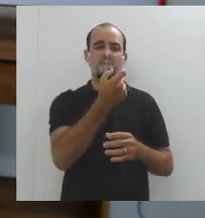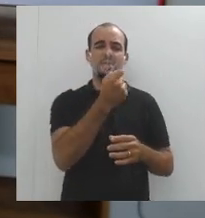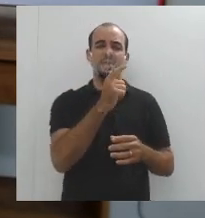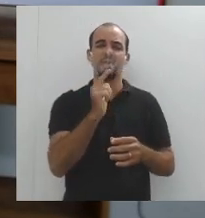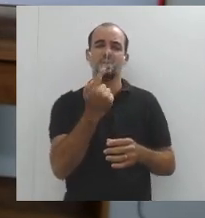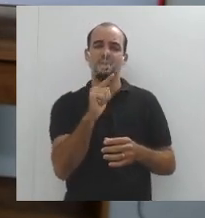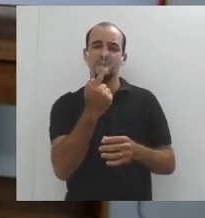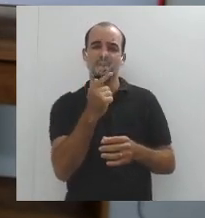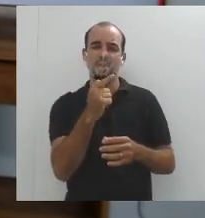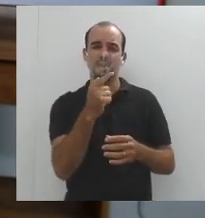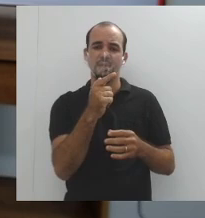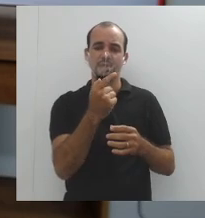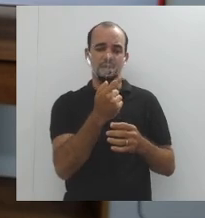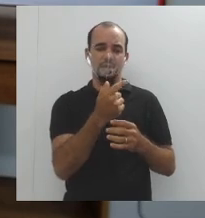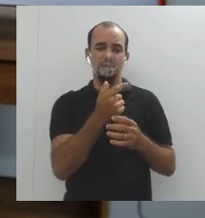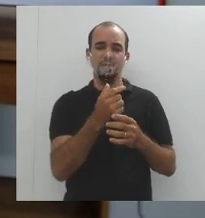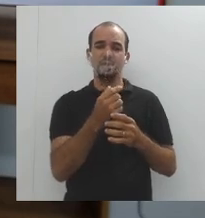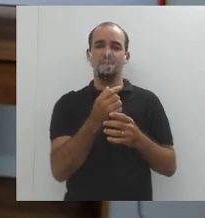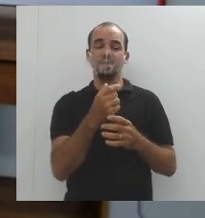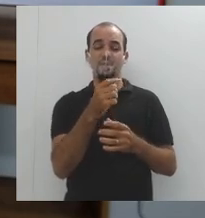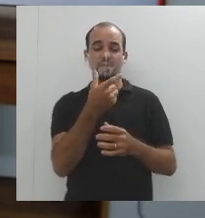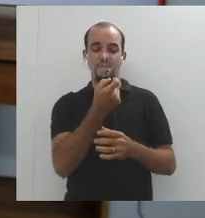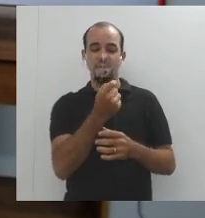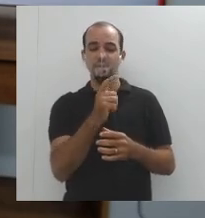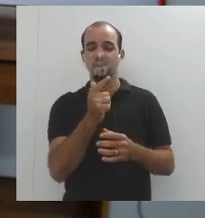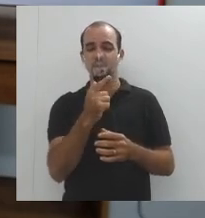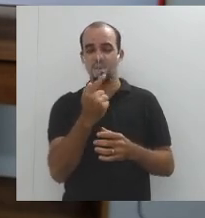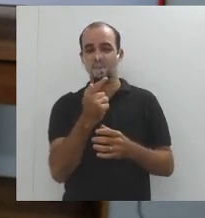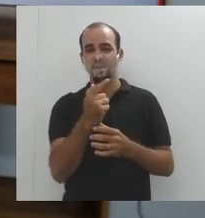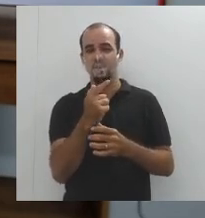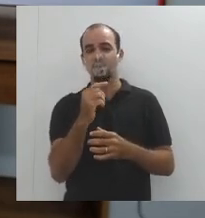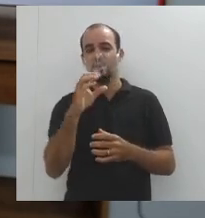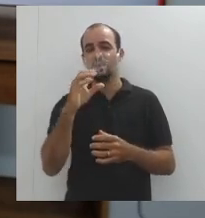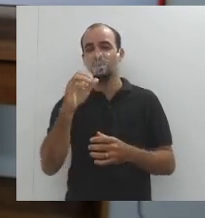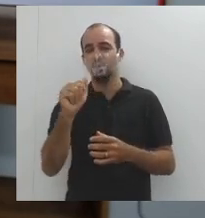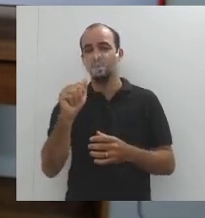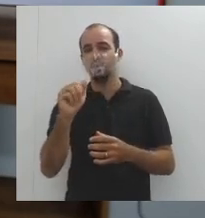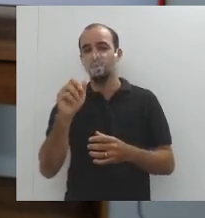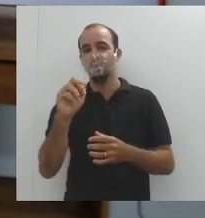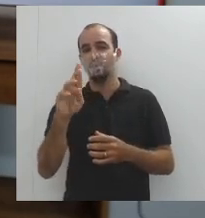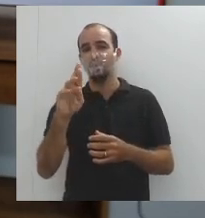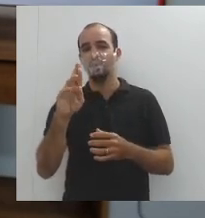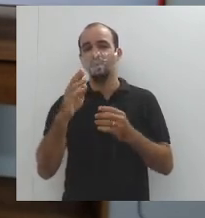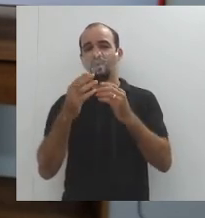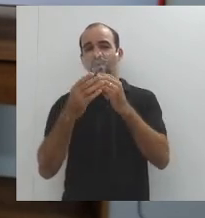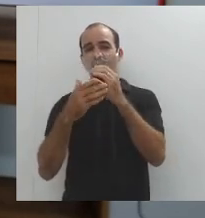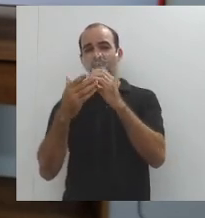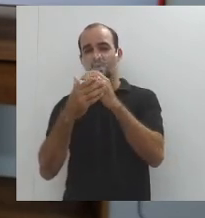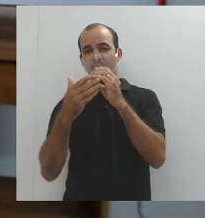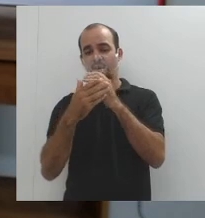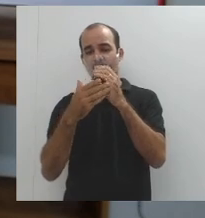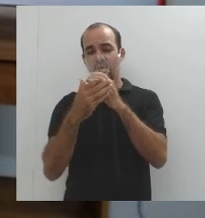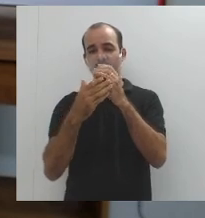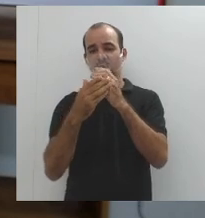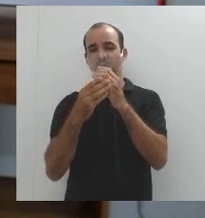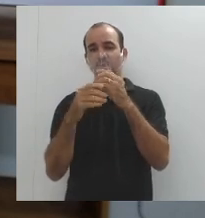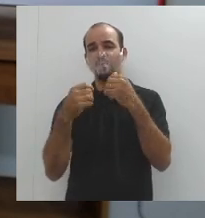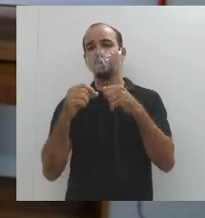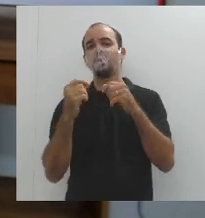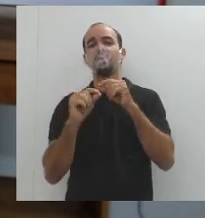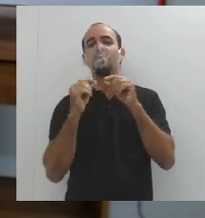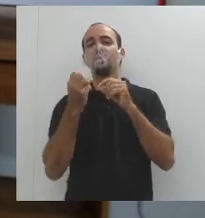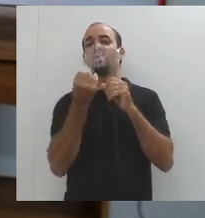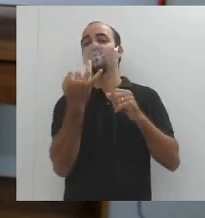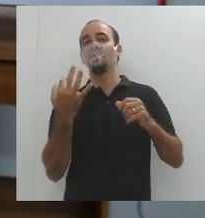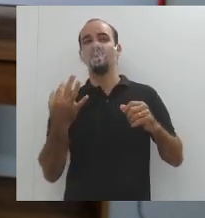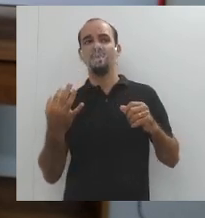de carboidrato, tá? Gente, inicialmente temos que ver se essa equação está